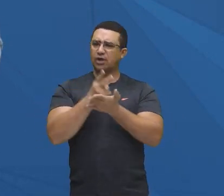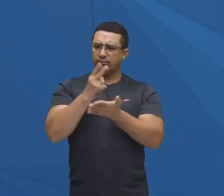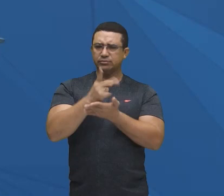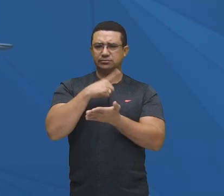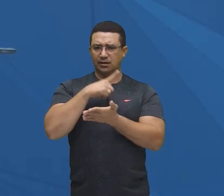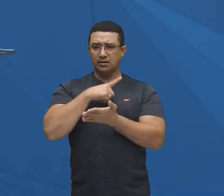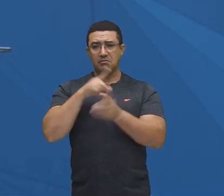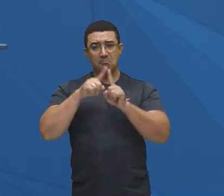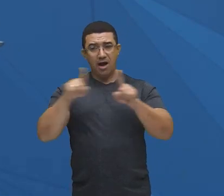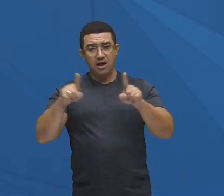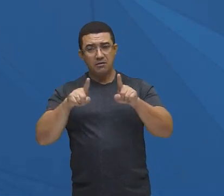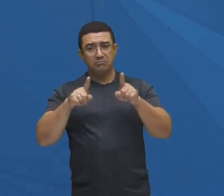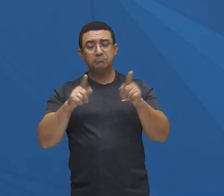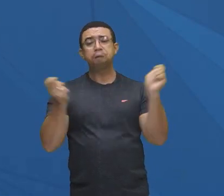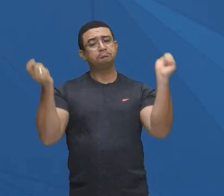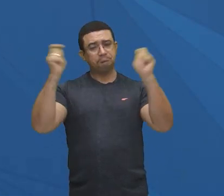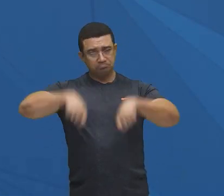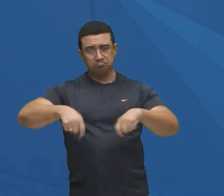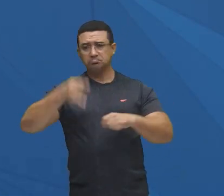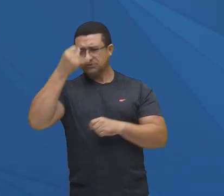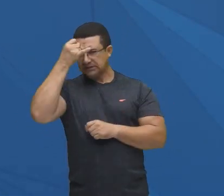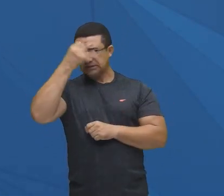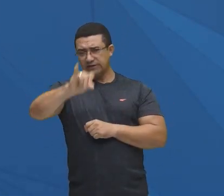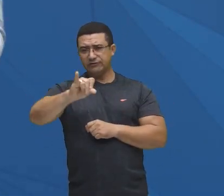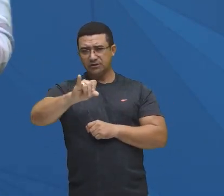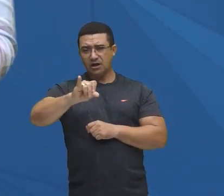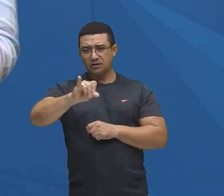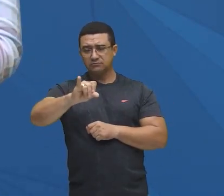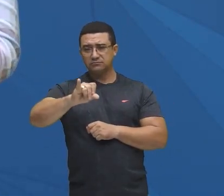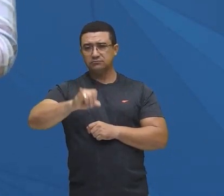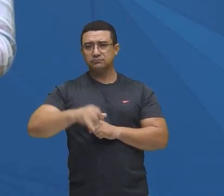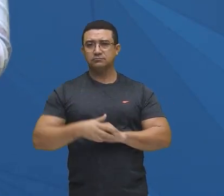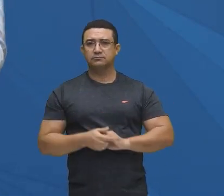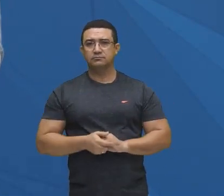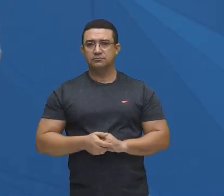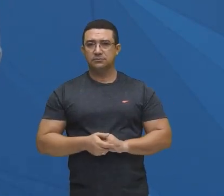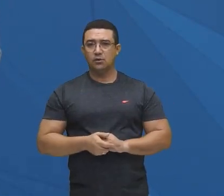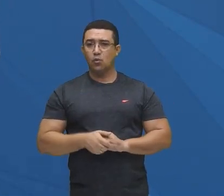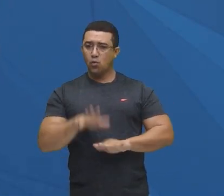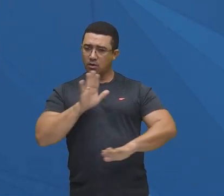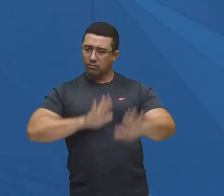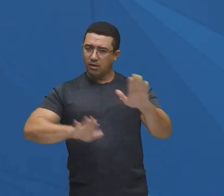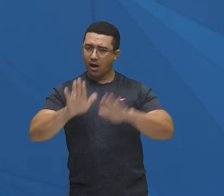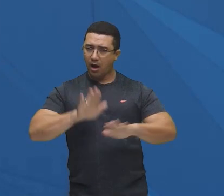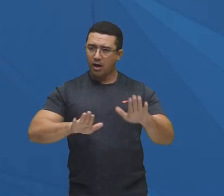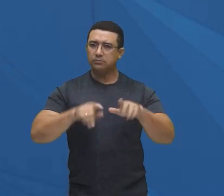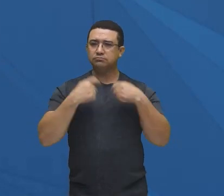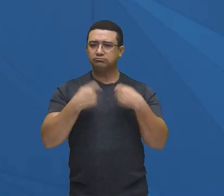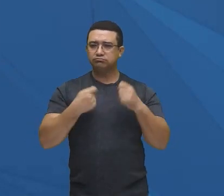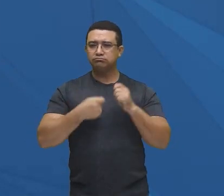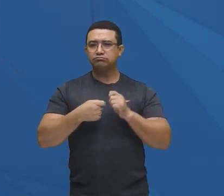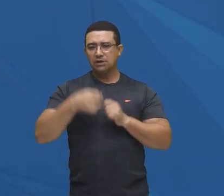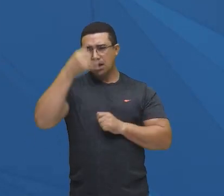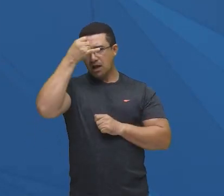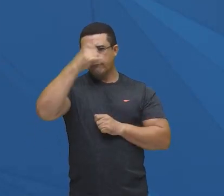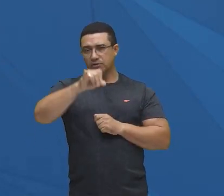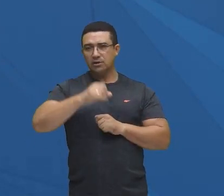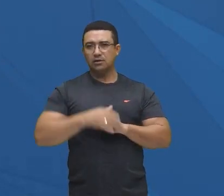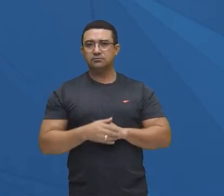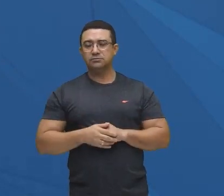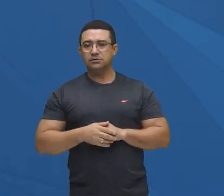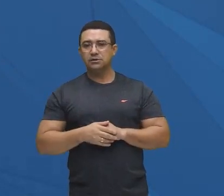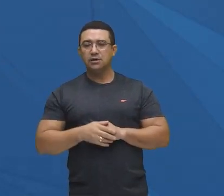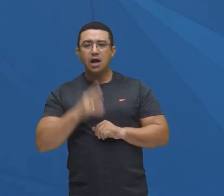permeado, porém, até que ele se transforme em dano, é uma outra etapa, né? Então, vamos saber reconhecer